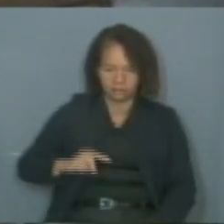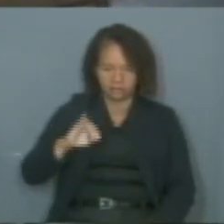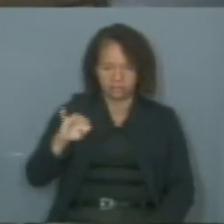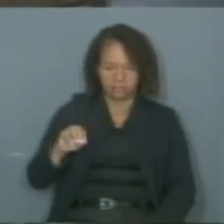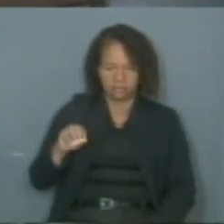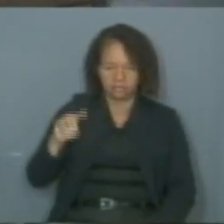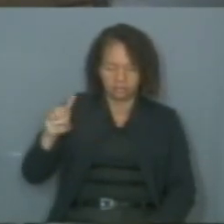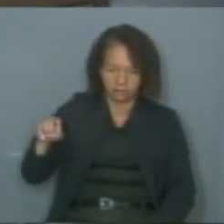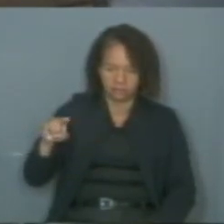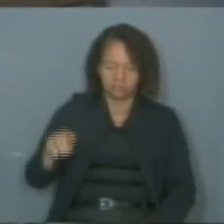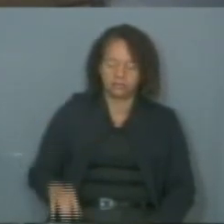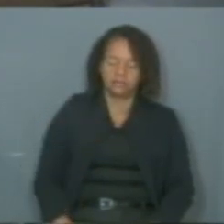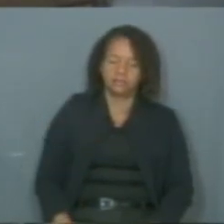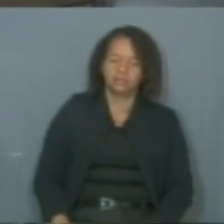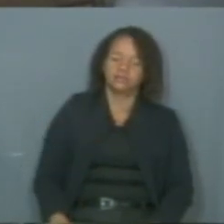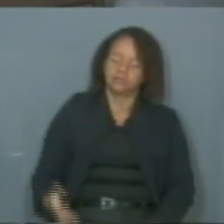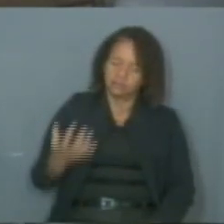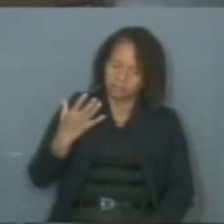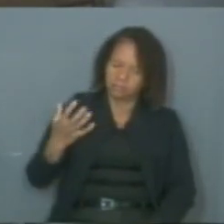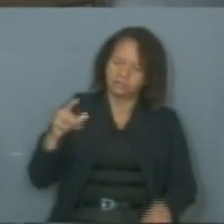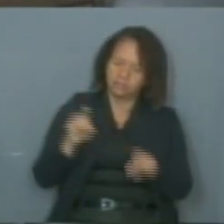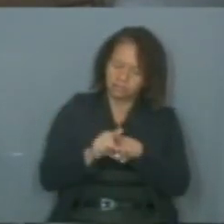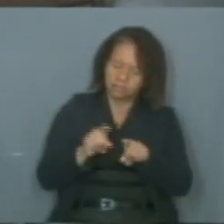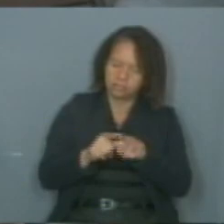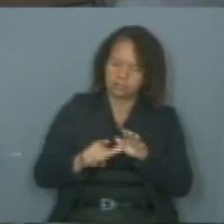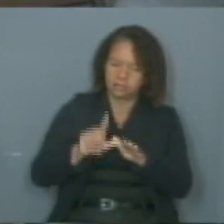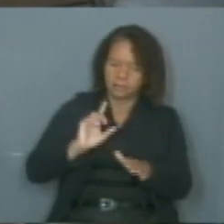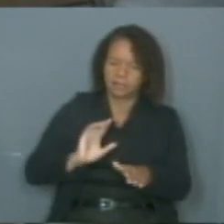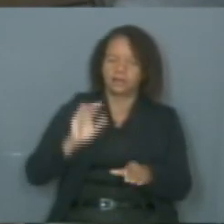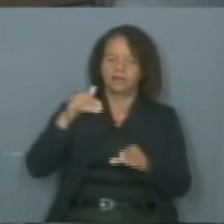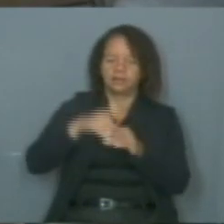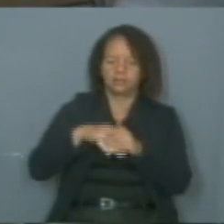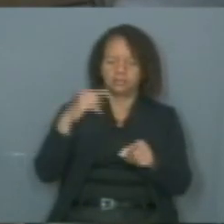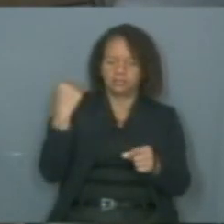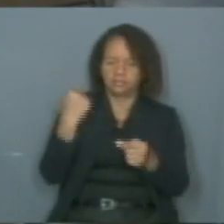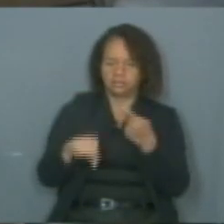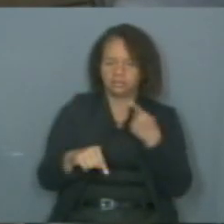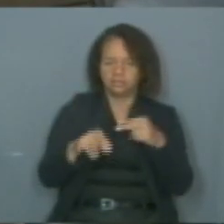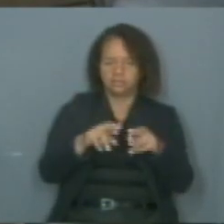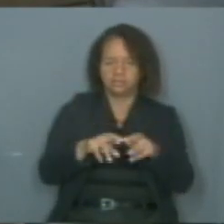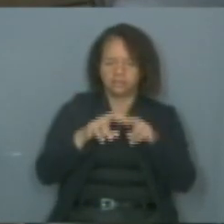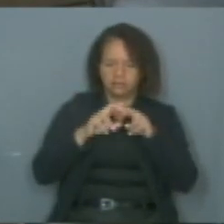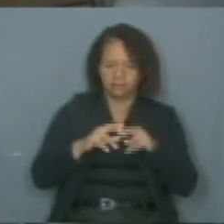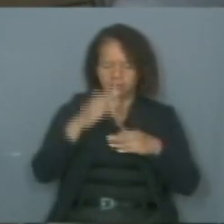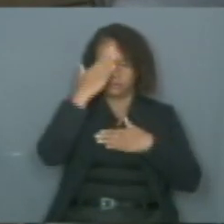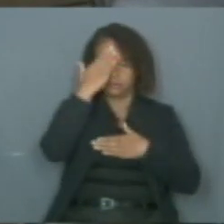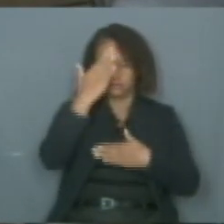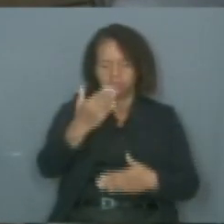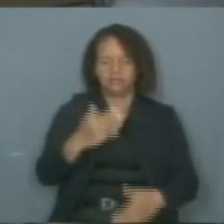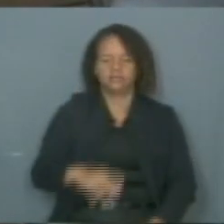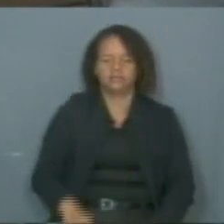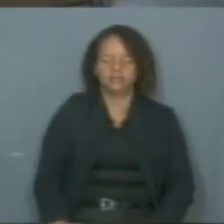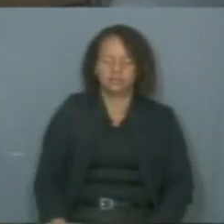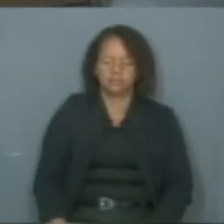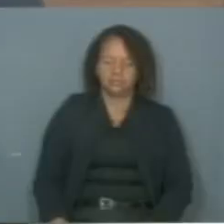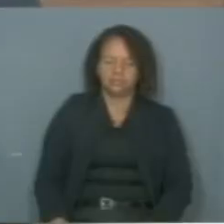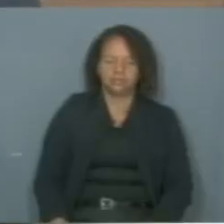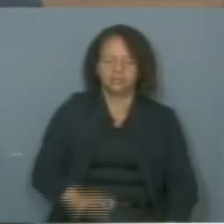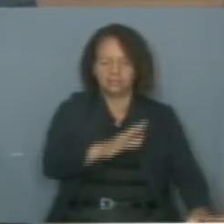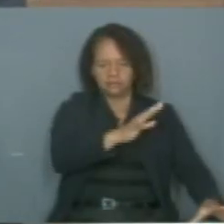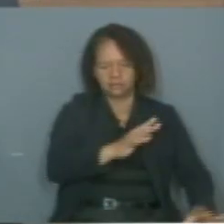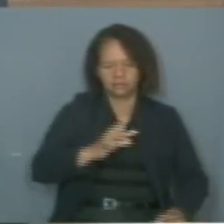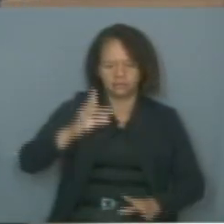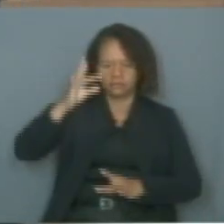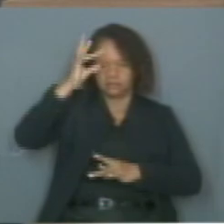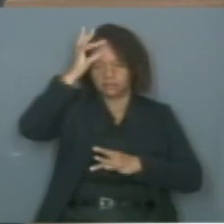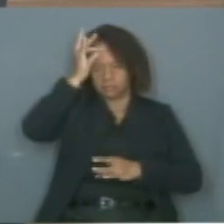Jo Cavalcante e eu queria também antecipar o meu voto contrário a esse requerimento. Muito obrigada, vereadora.